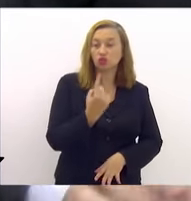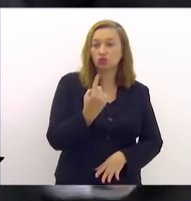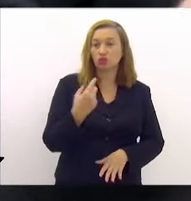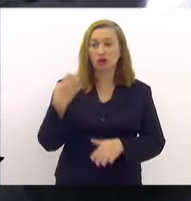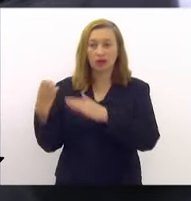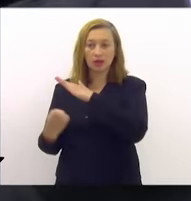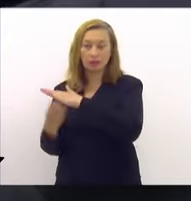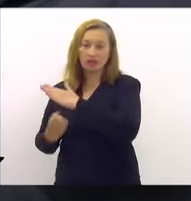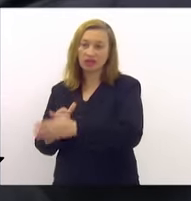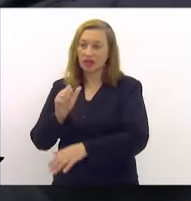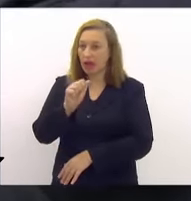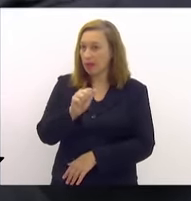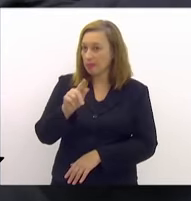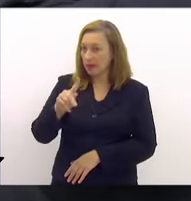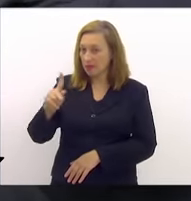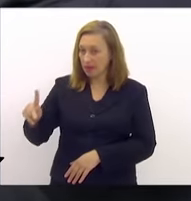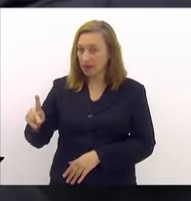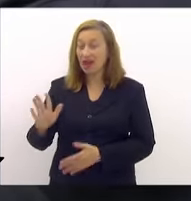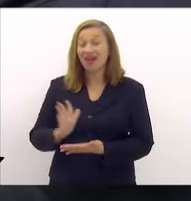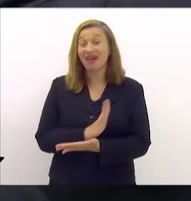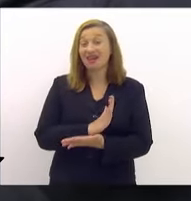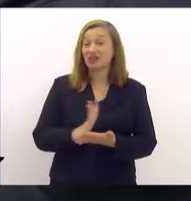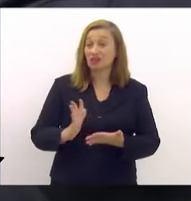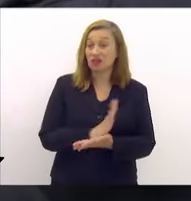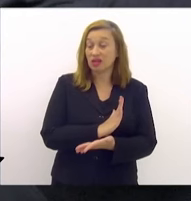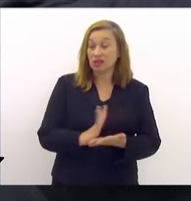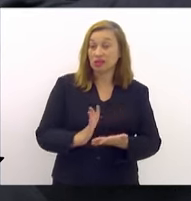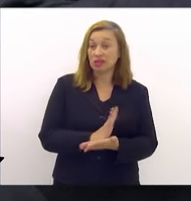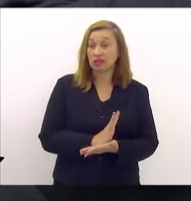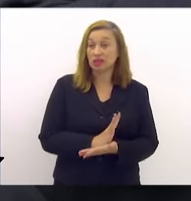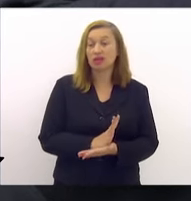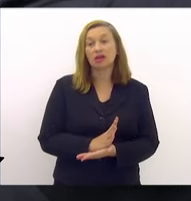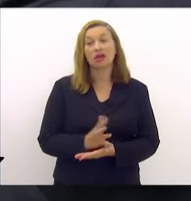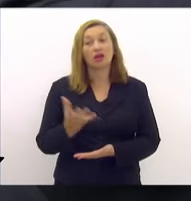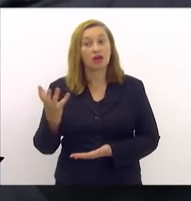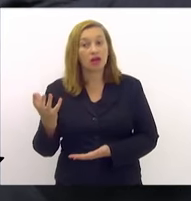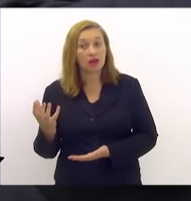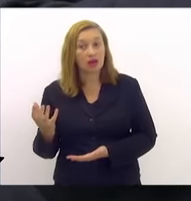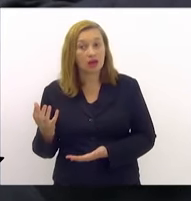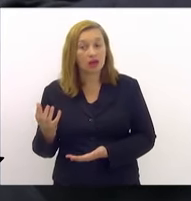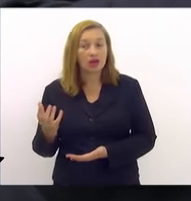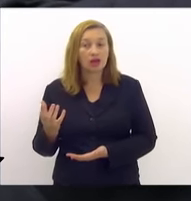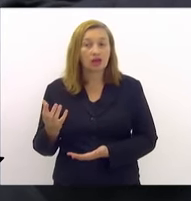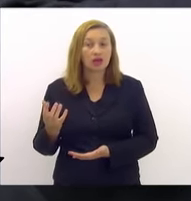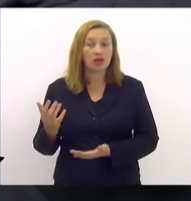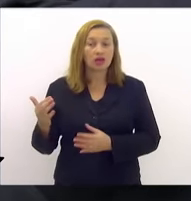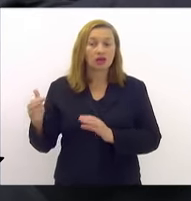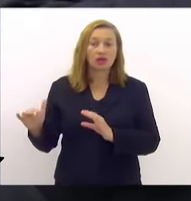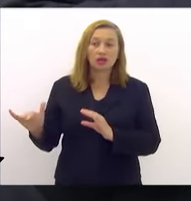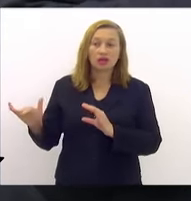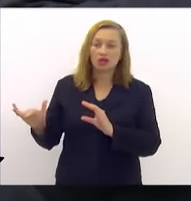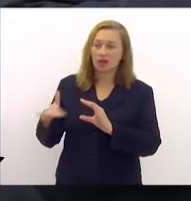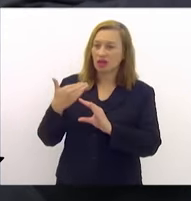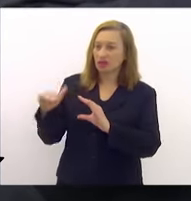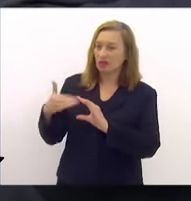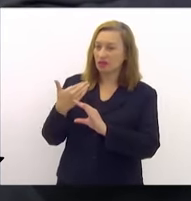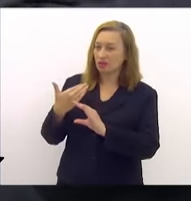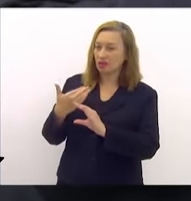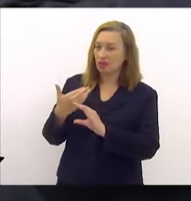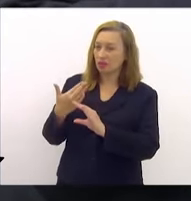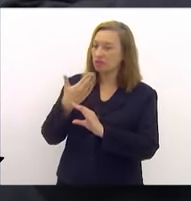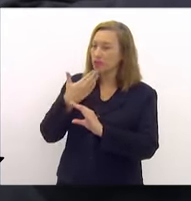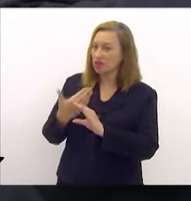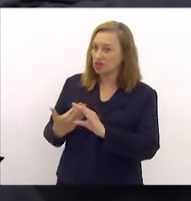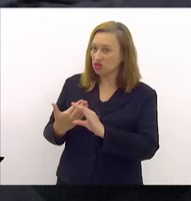de aplicativo. Muitas das vezes, ele recebe, né, o chamado de uma delas, ele acha que